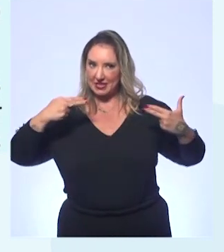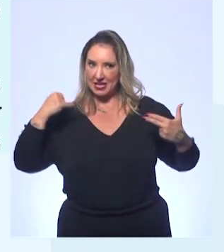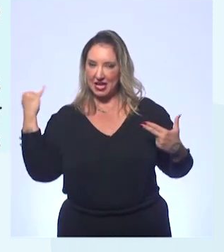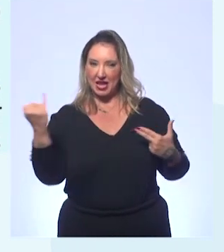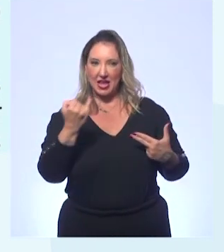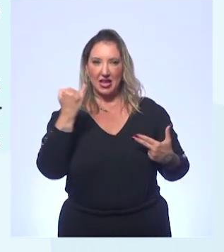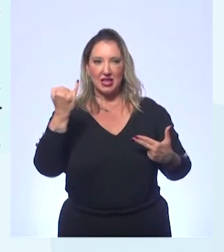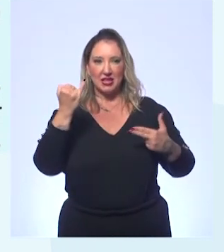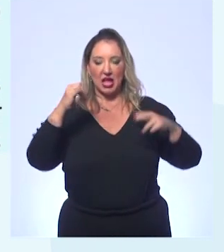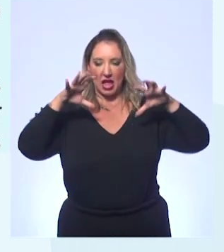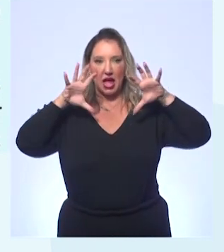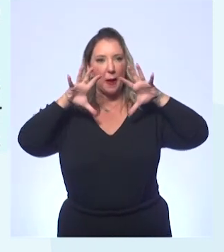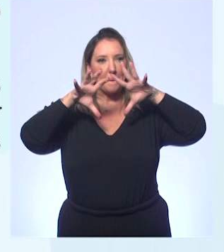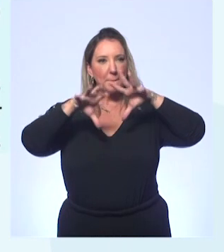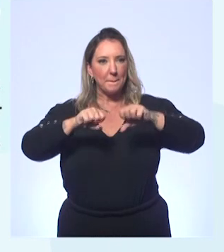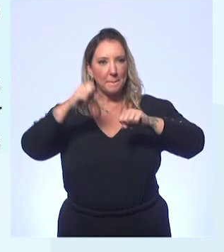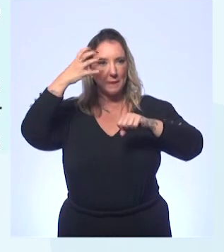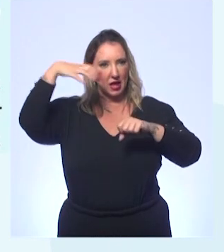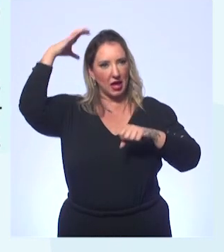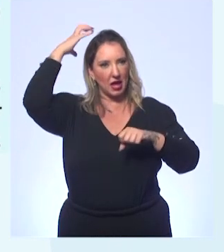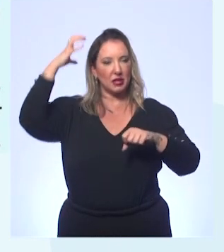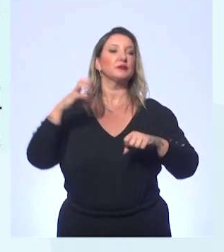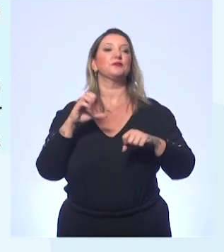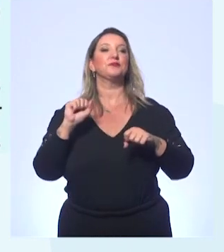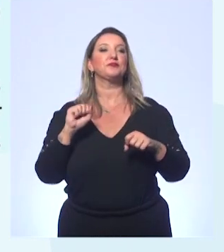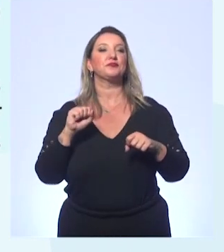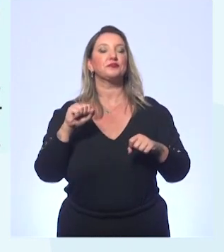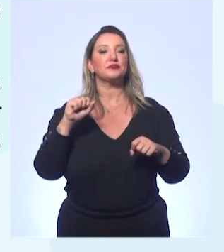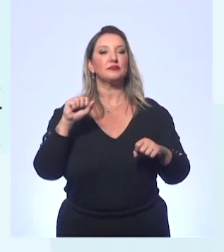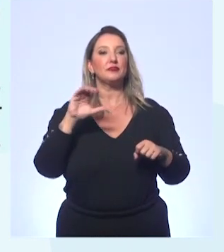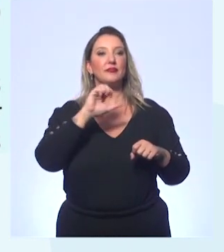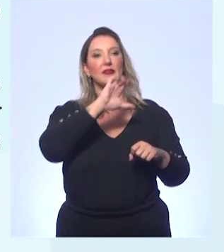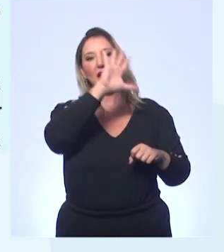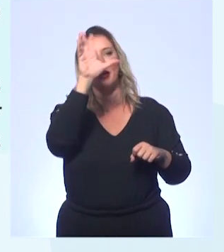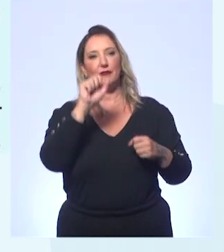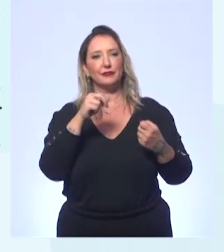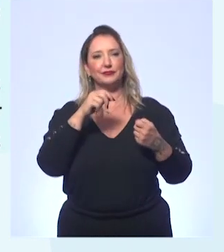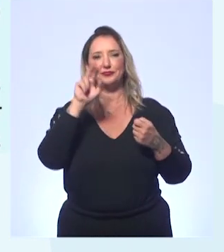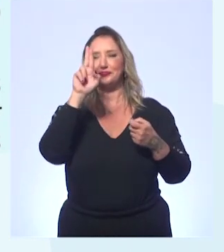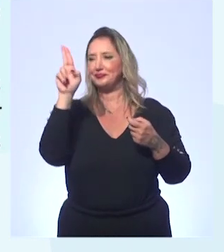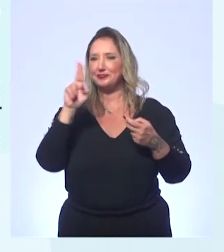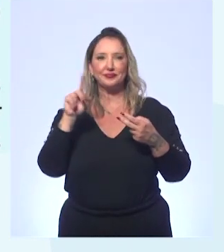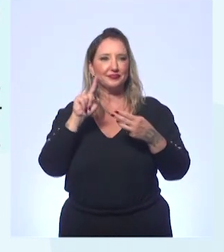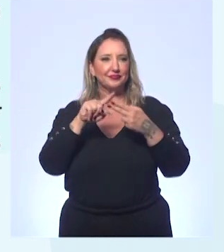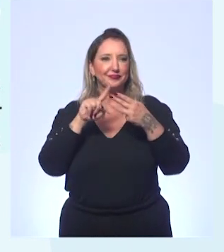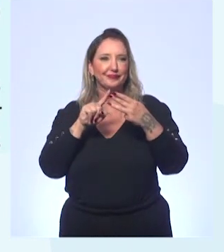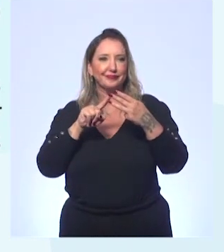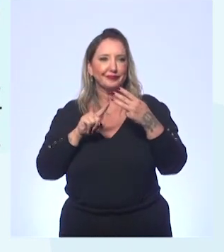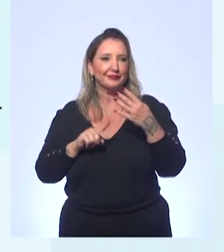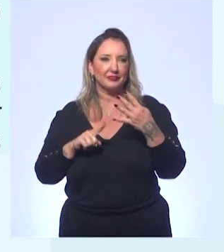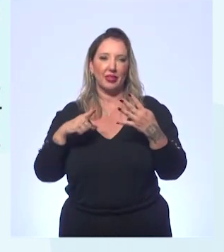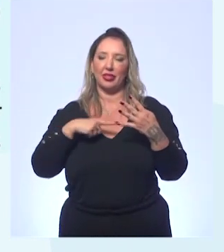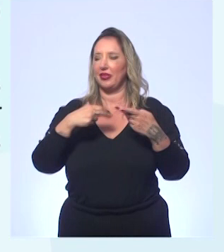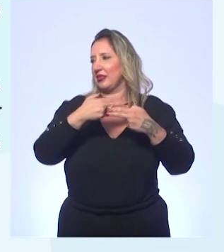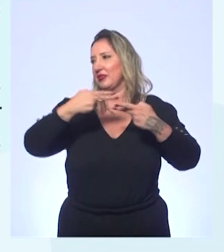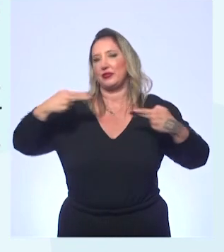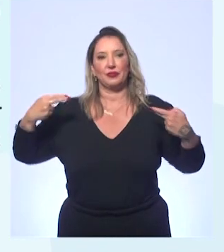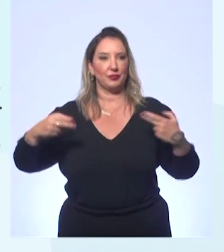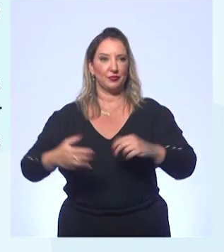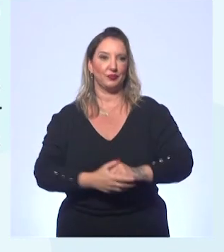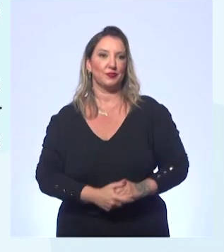impérios africanos, como o Grande Zimbábue, o Império Mali, o Reino Kush, o Reino Aksum, entre